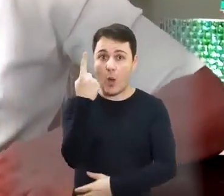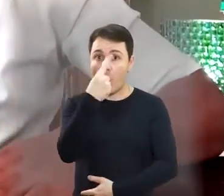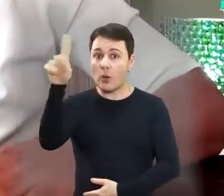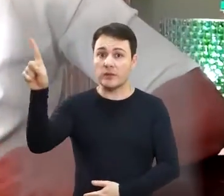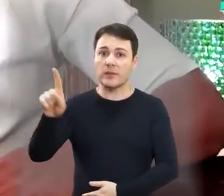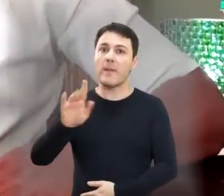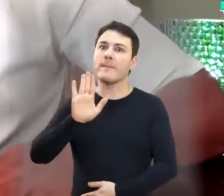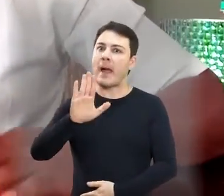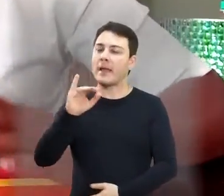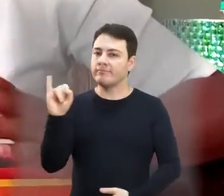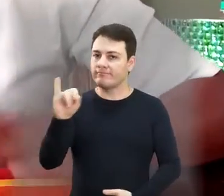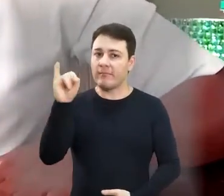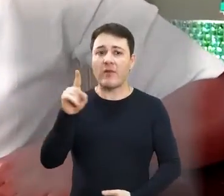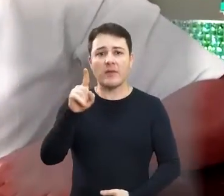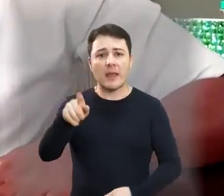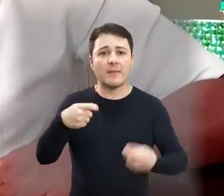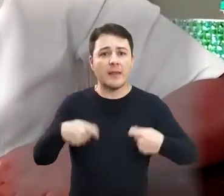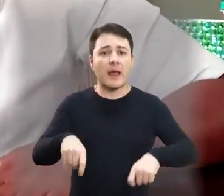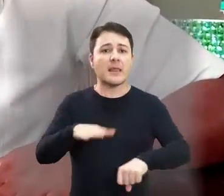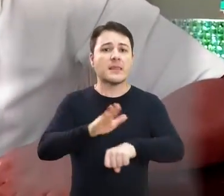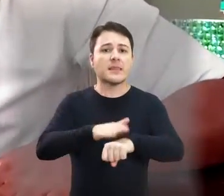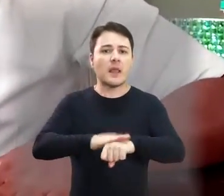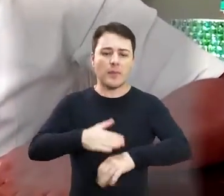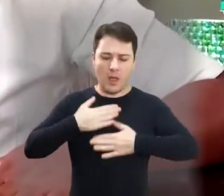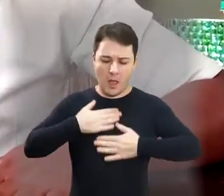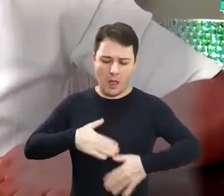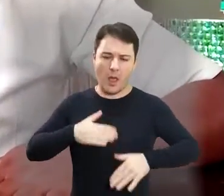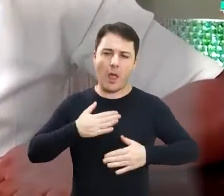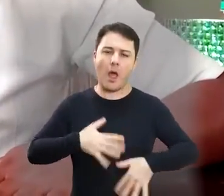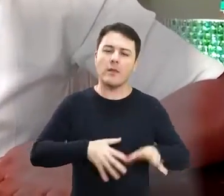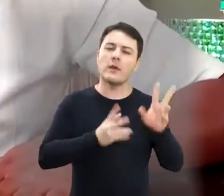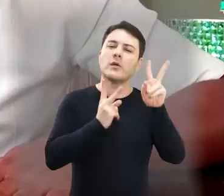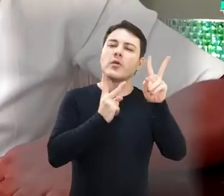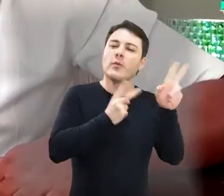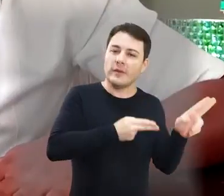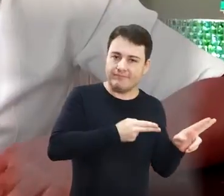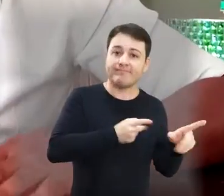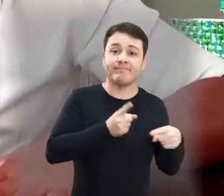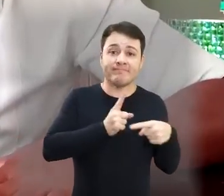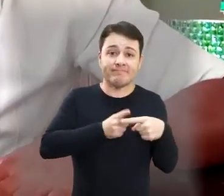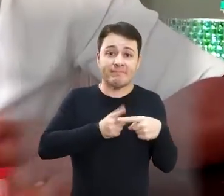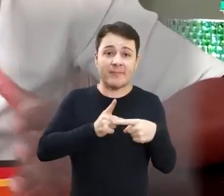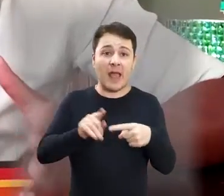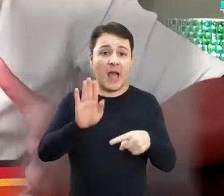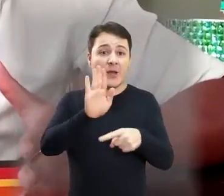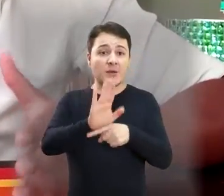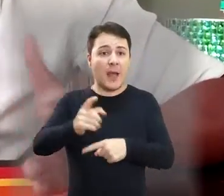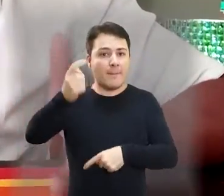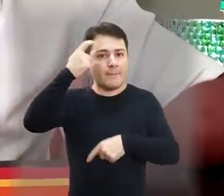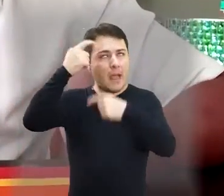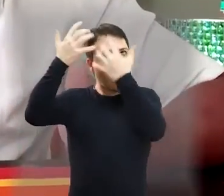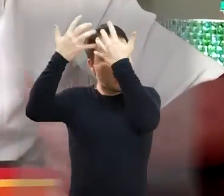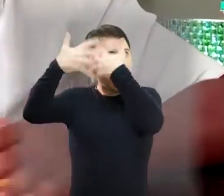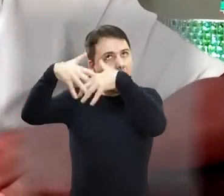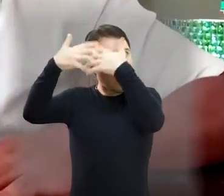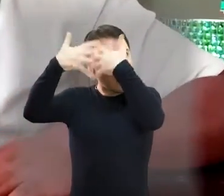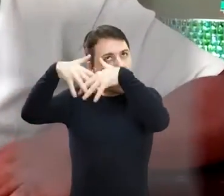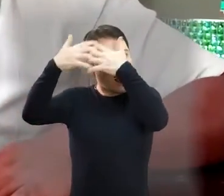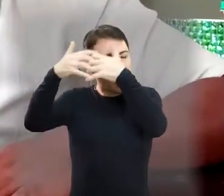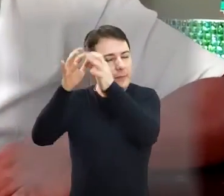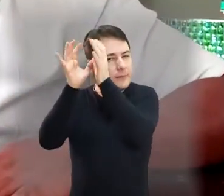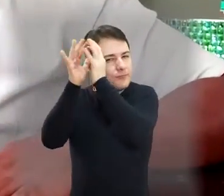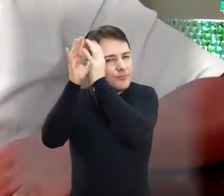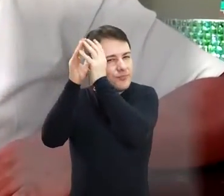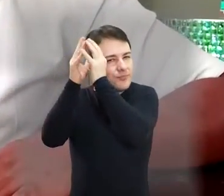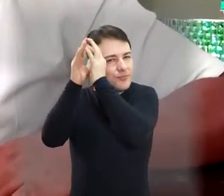de vestibular. Por último, e não menos importante, reserve um tempo para você descansar, relaxar,